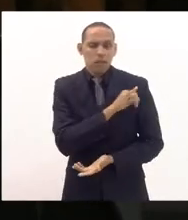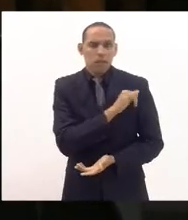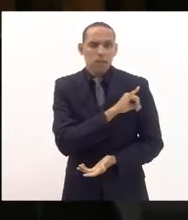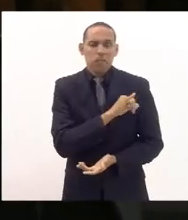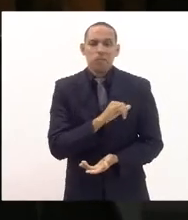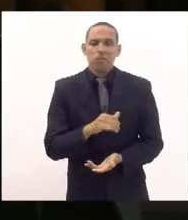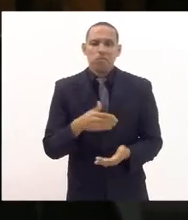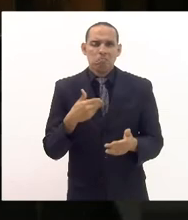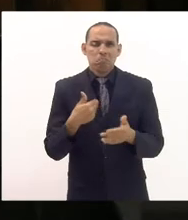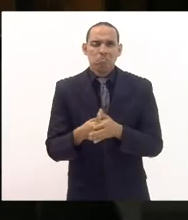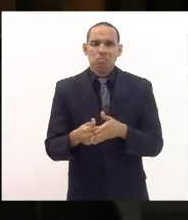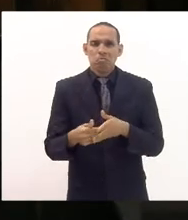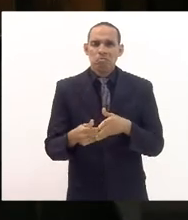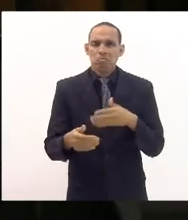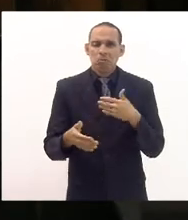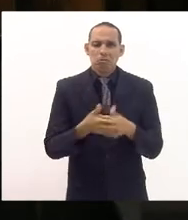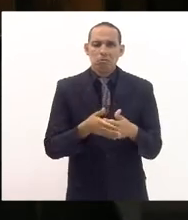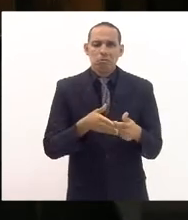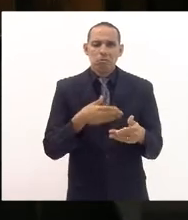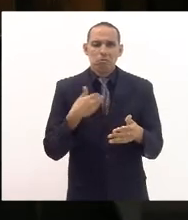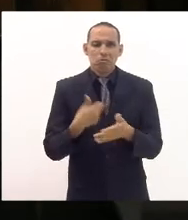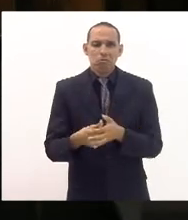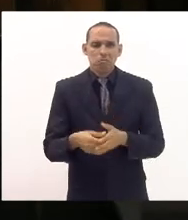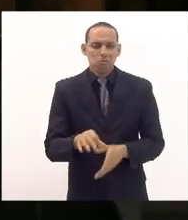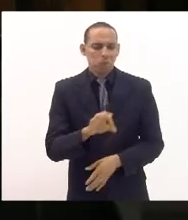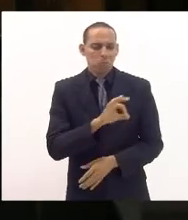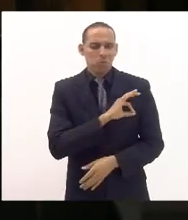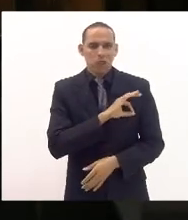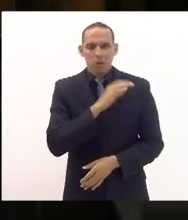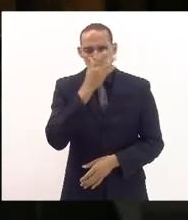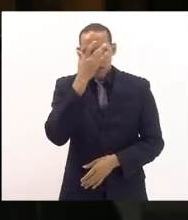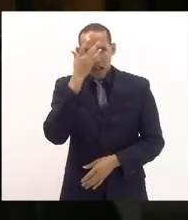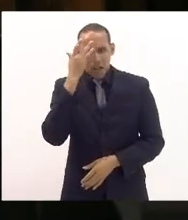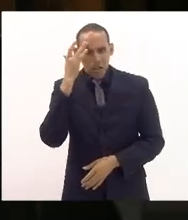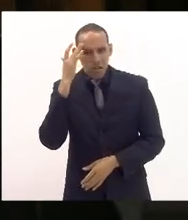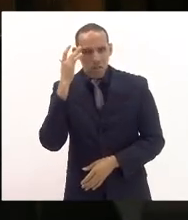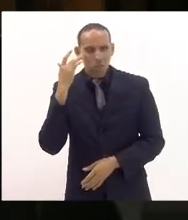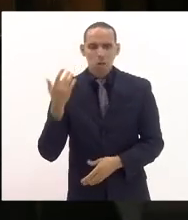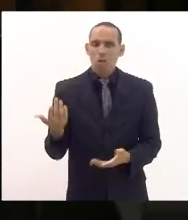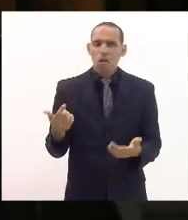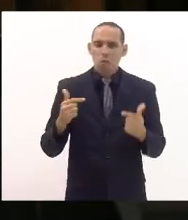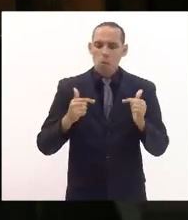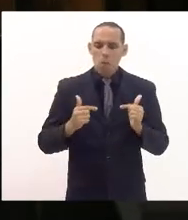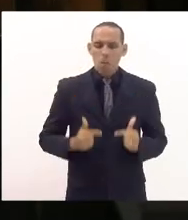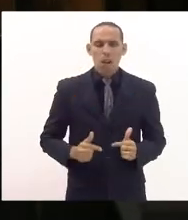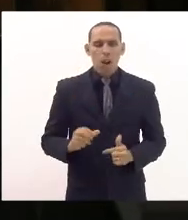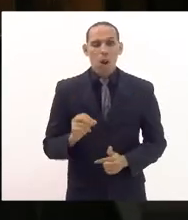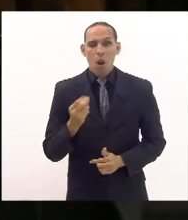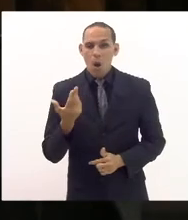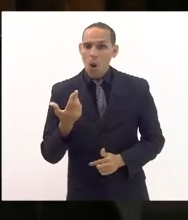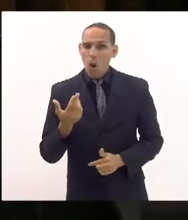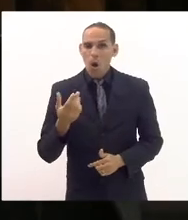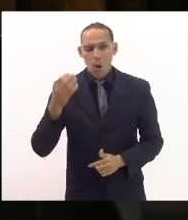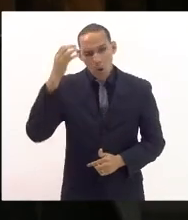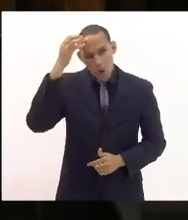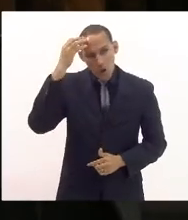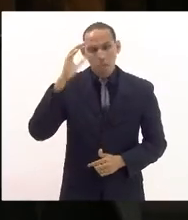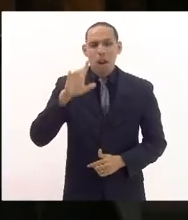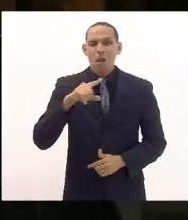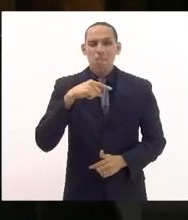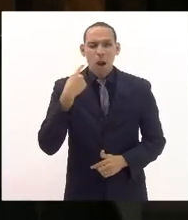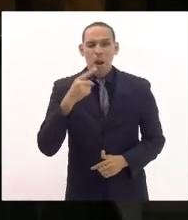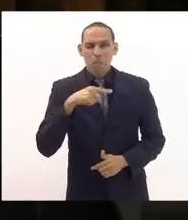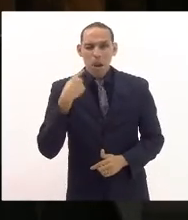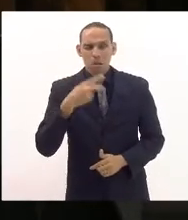tanto faz de policiais como inocentes como não inocente morte